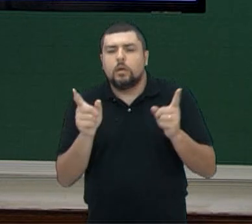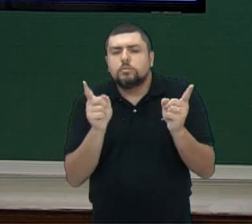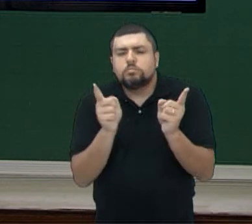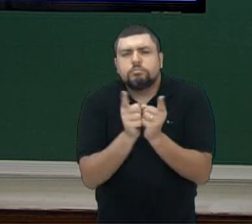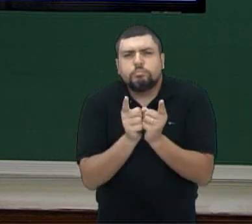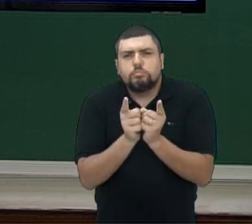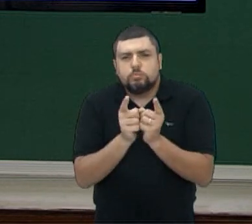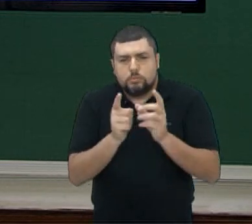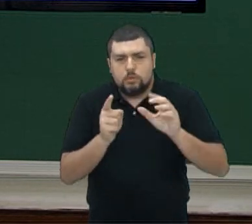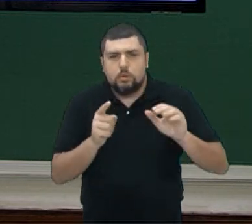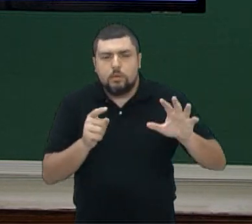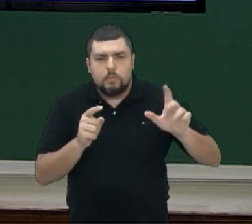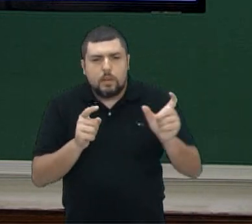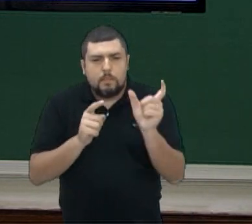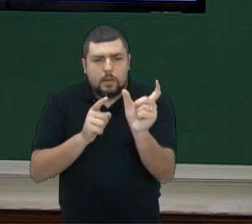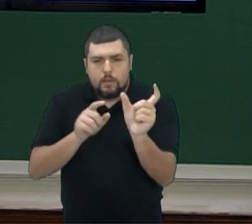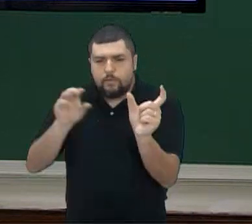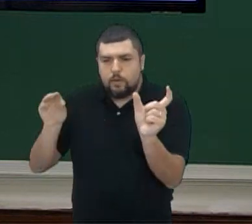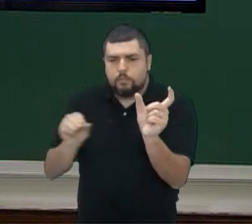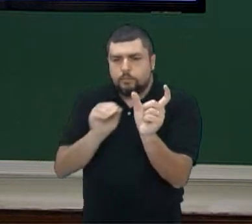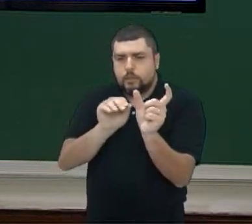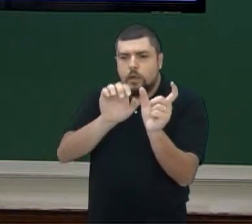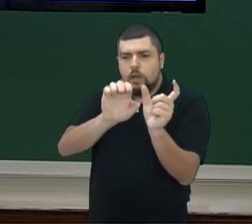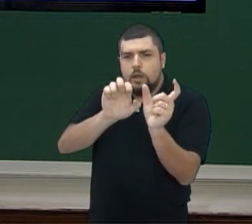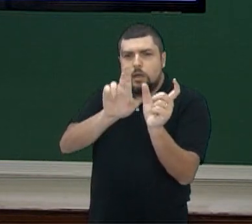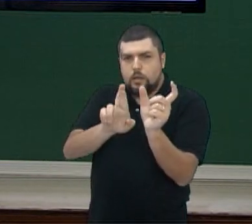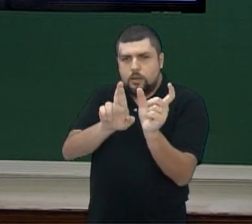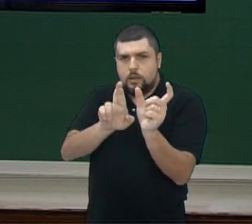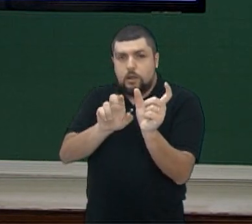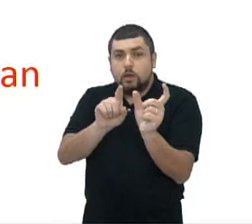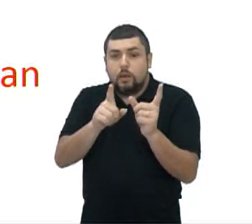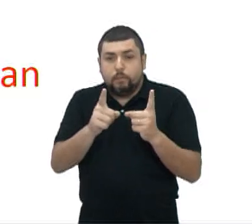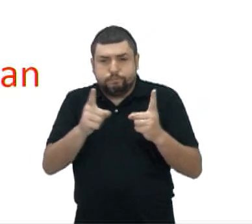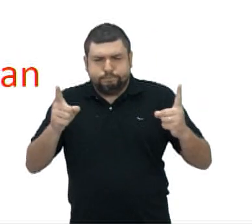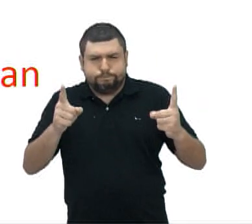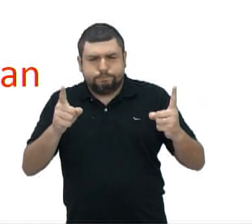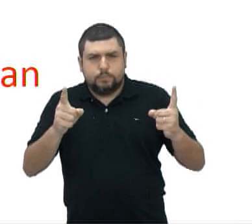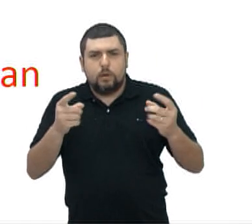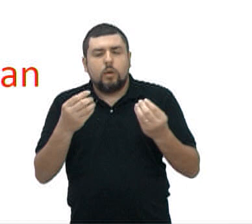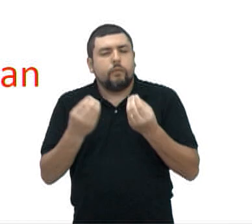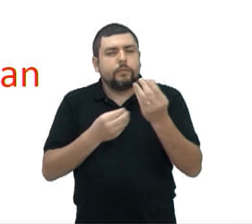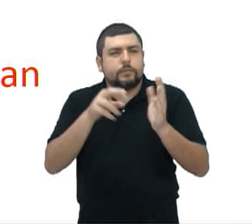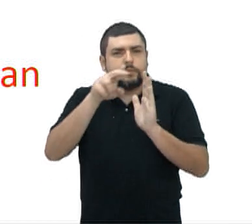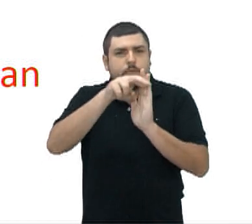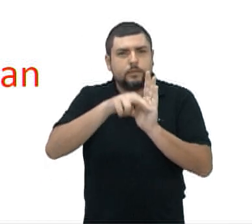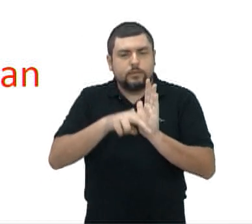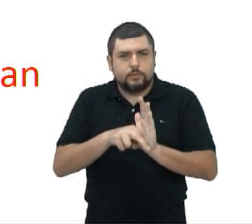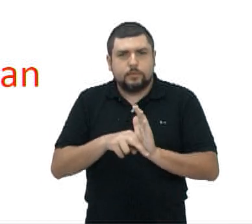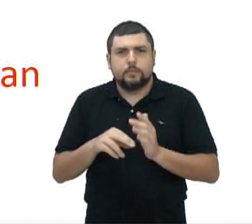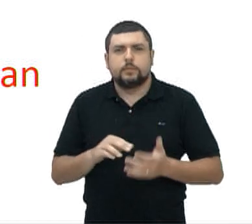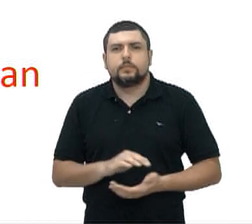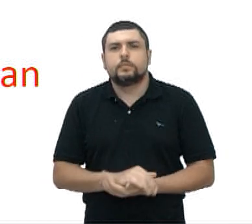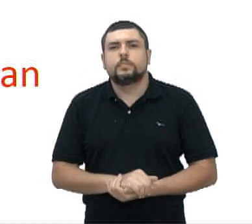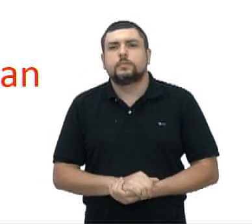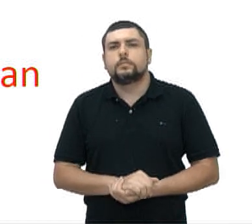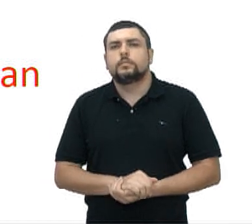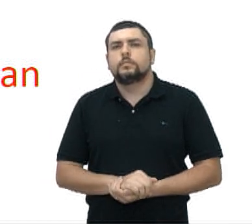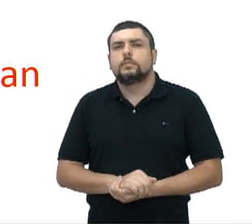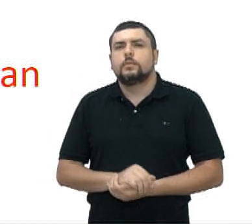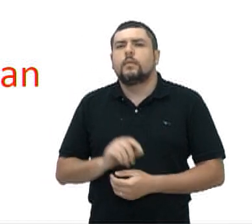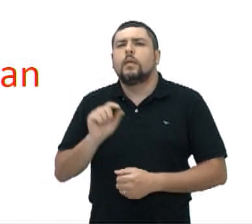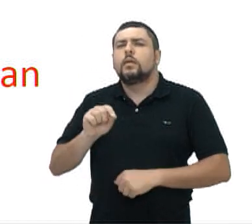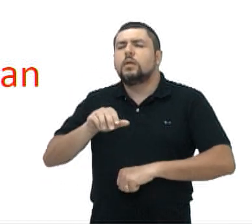e quando o adjetivo é longo, tem uma outra regra. Dá uma olhada aqui, ó. Who was more intelligent? Quem foi